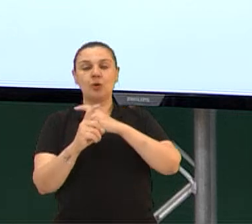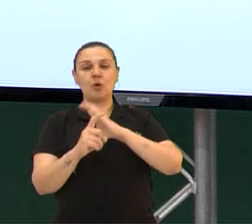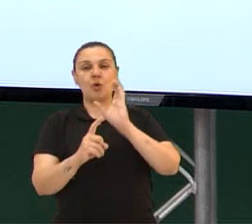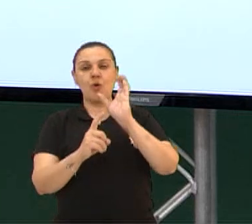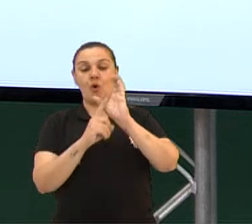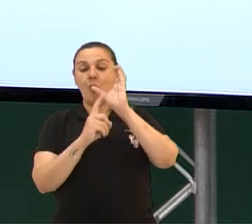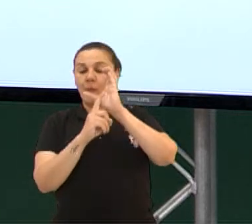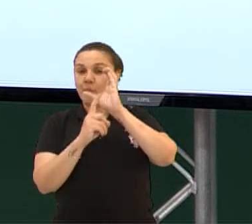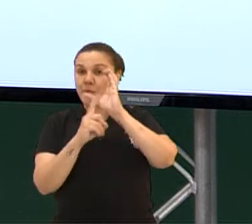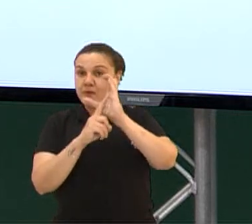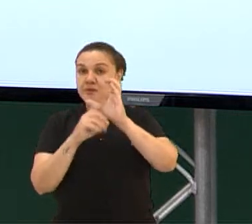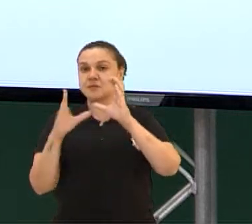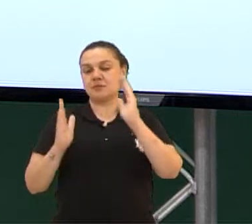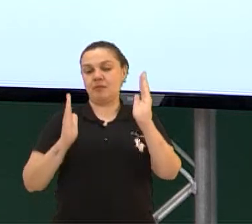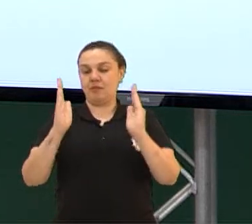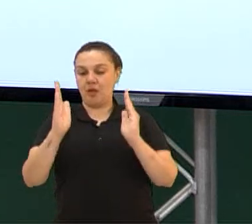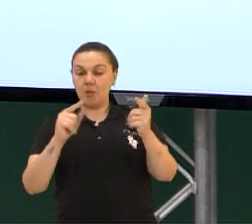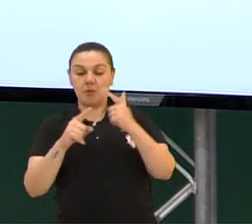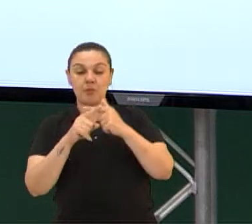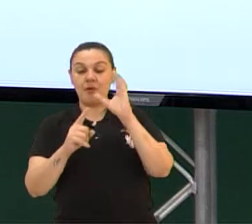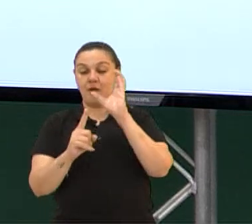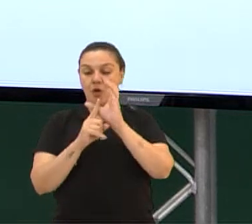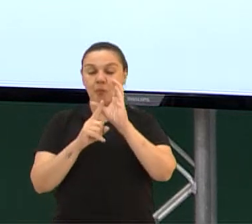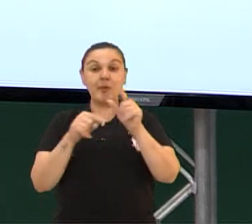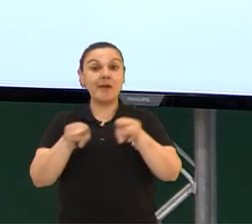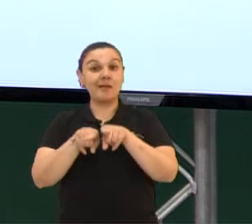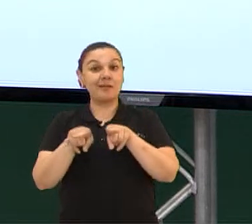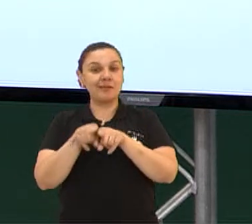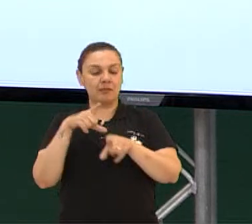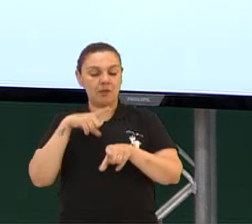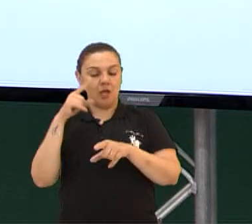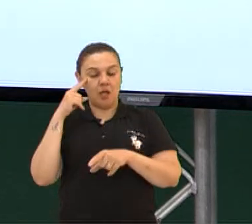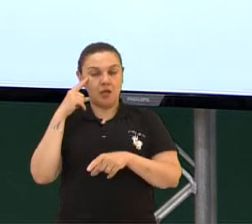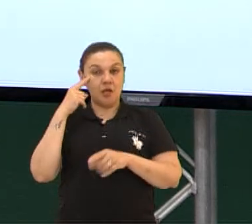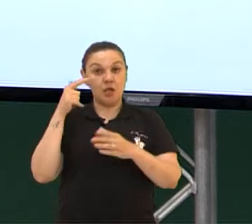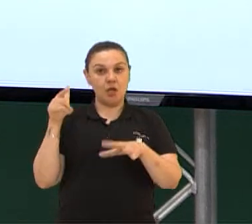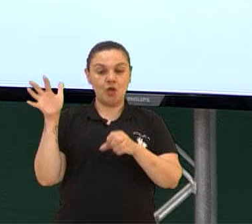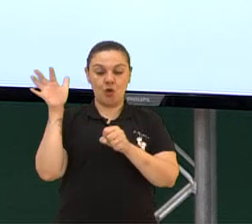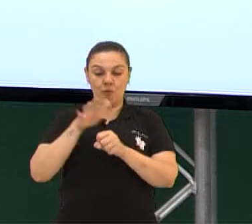bem o professor Fábio, eles têm uma influência do pensamento